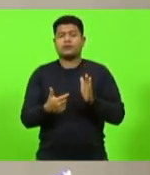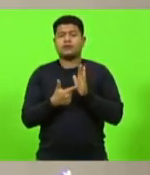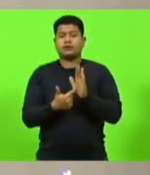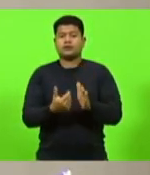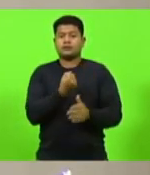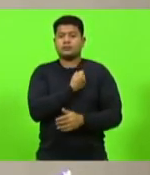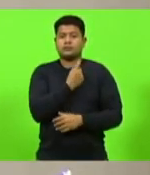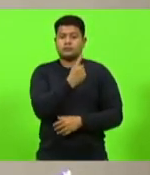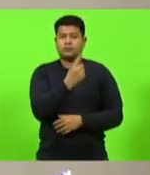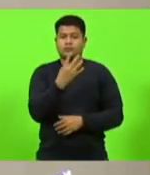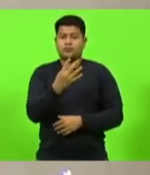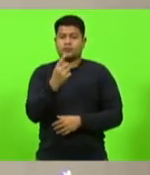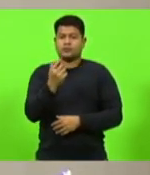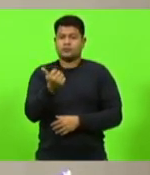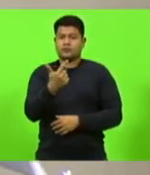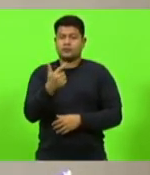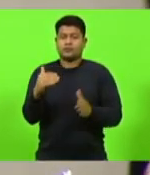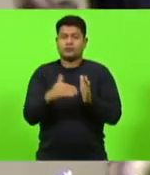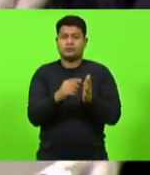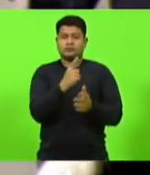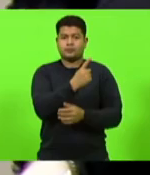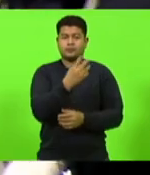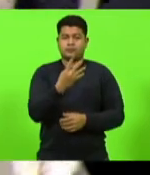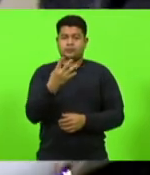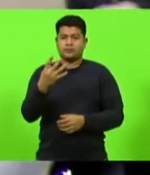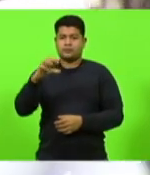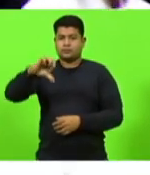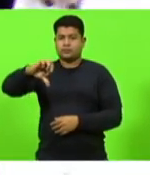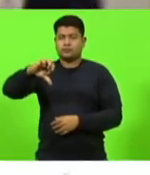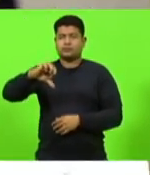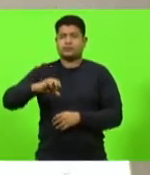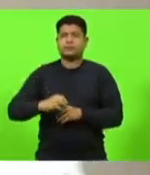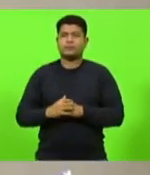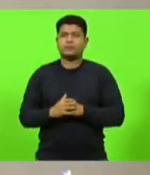1412 a 1449.